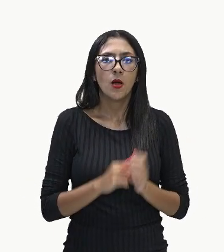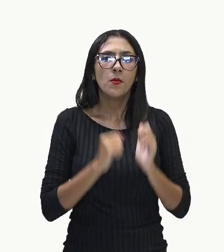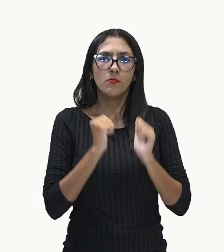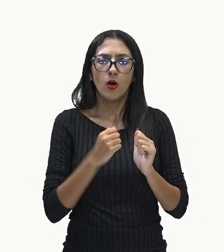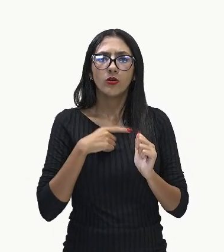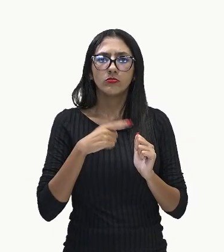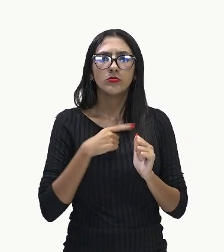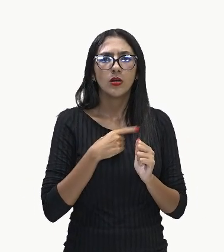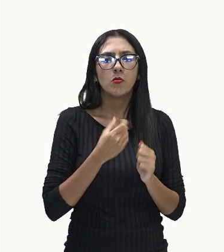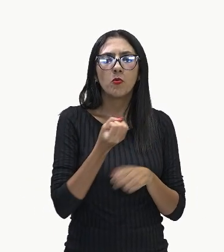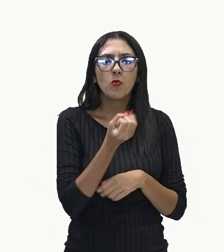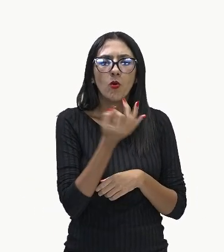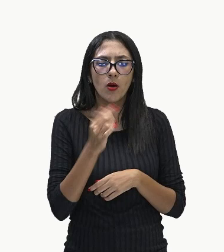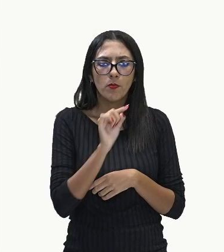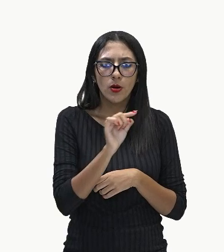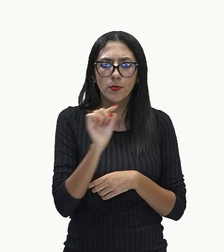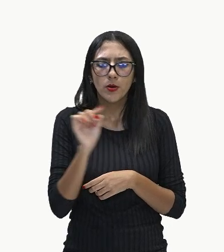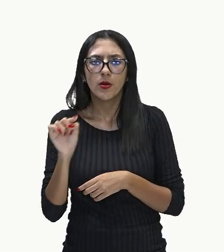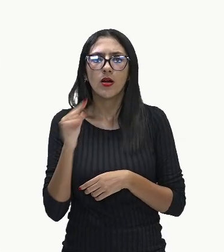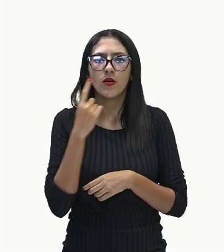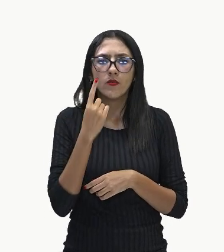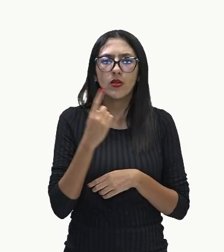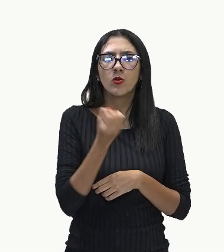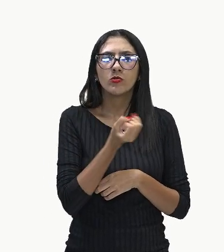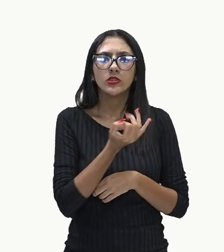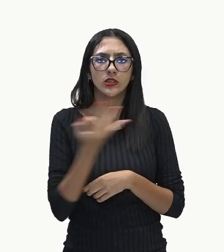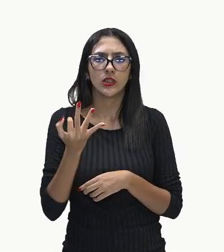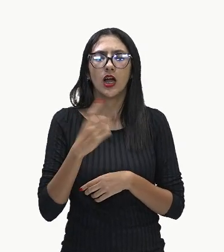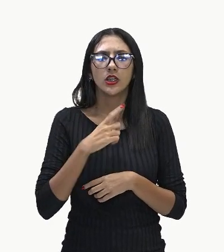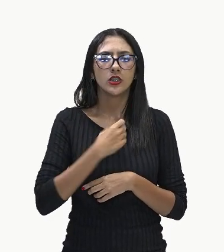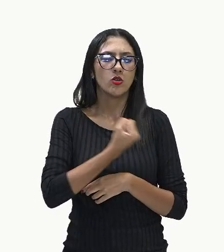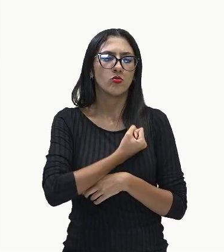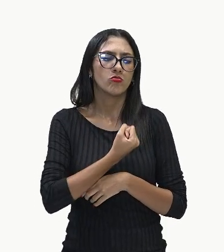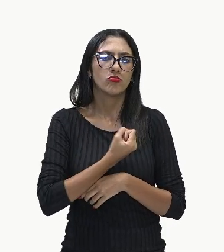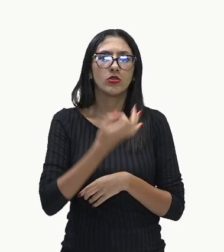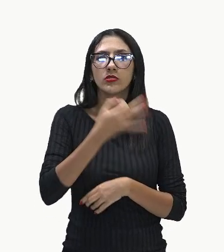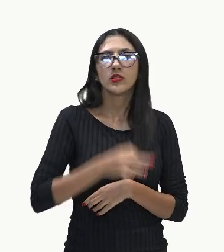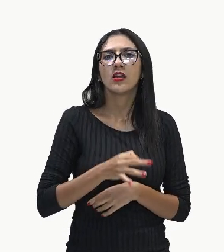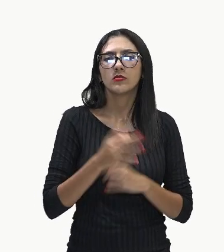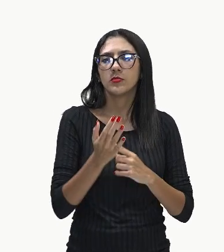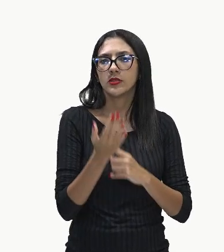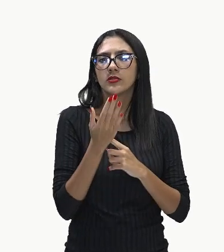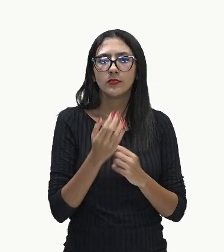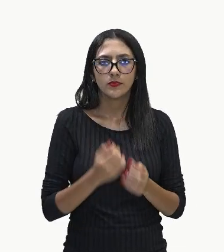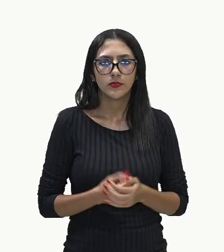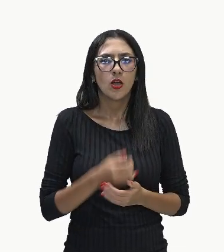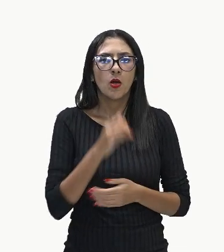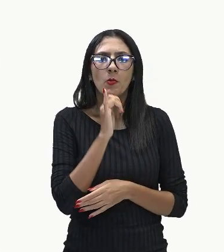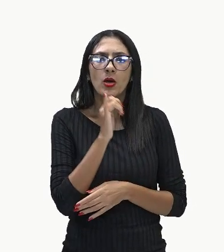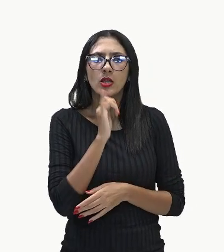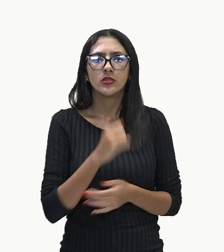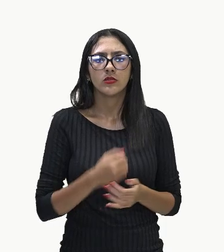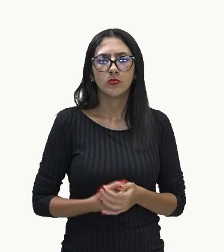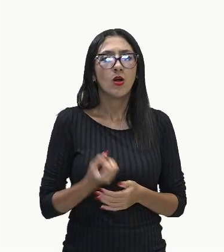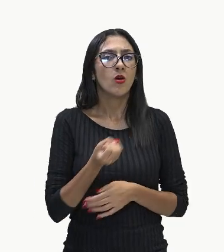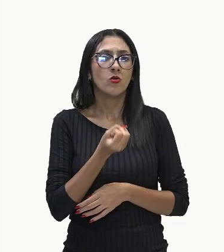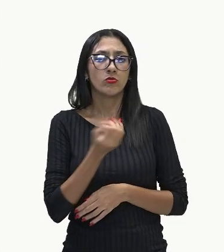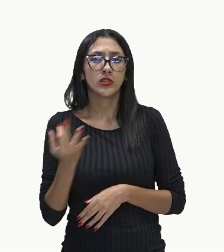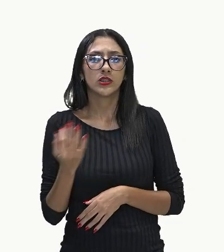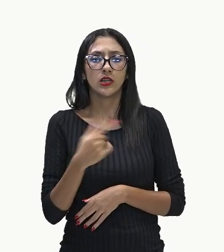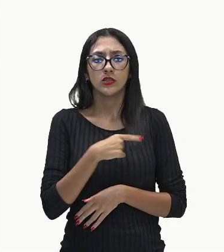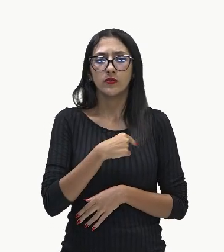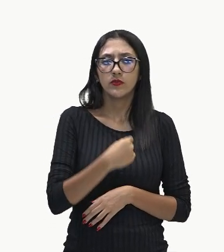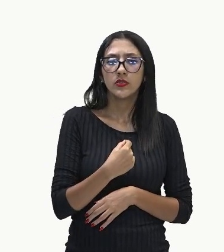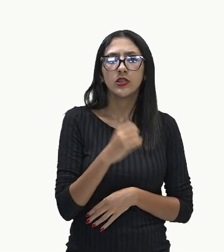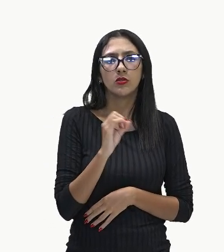geral. São representadas com números inteiros. Por exemplo, número de filhos, né? Ou o